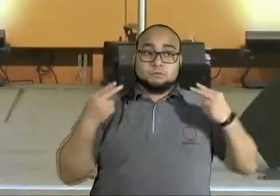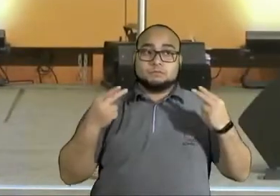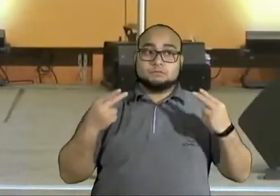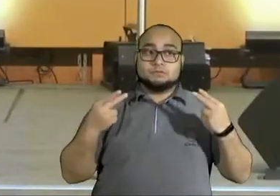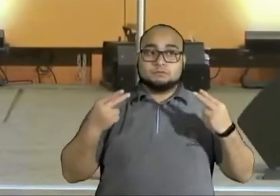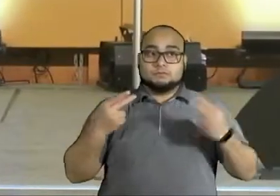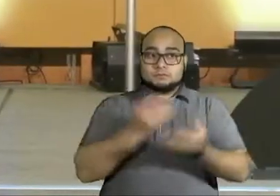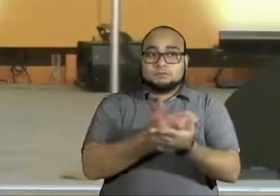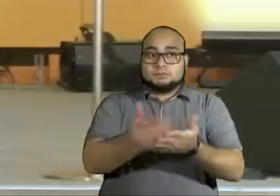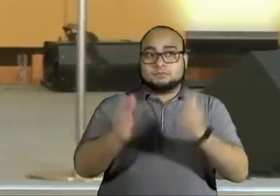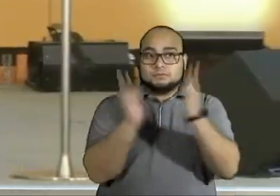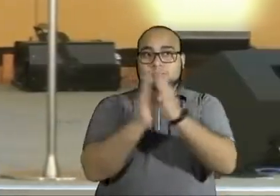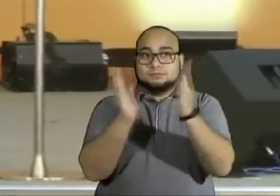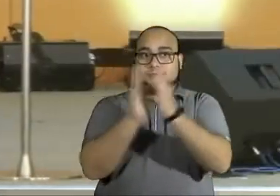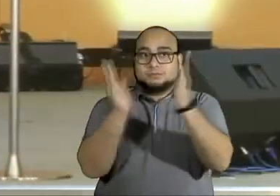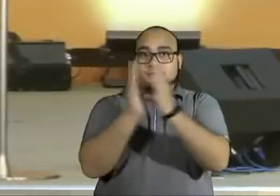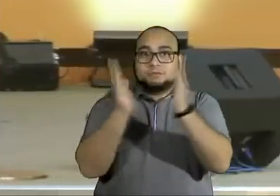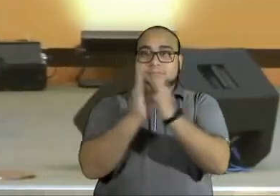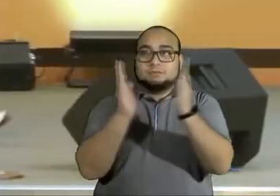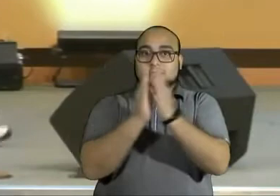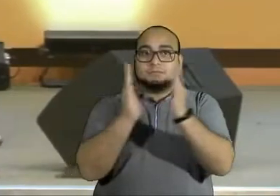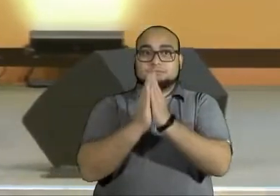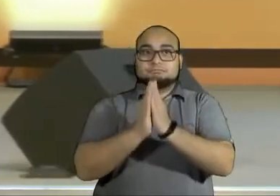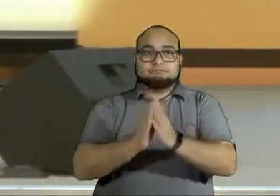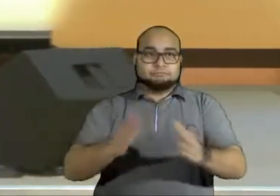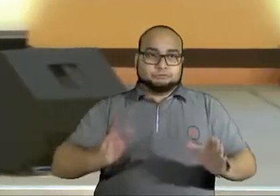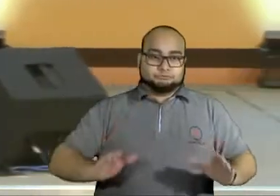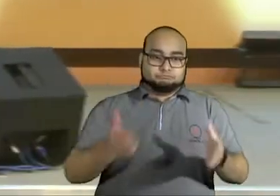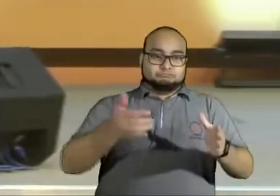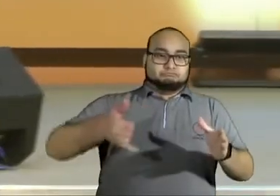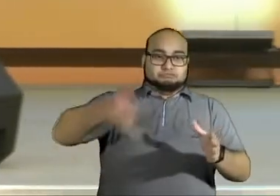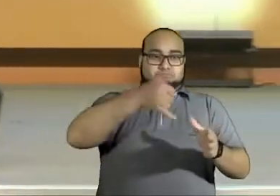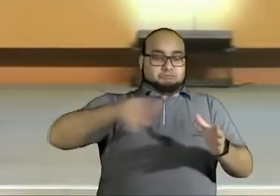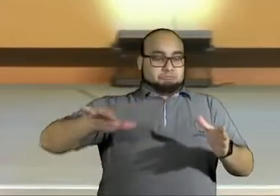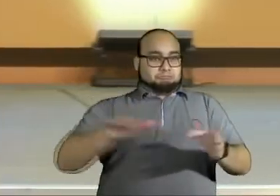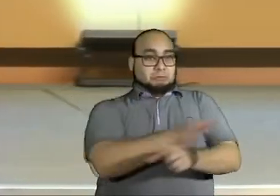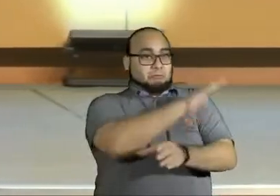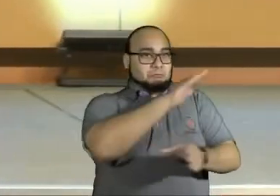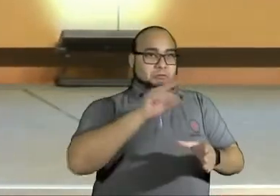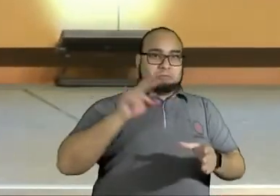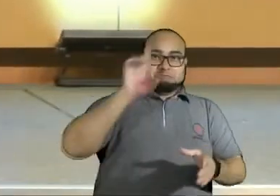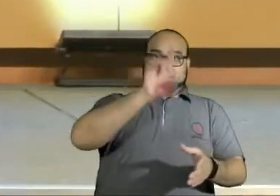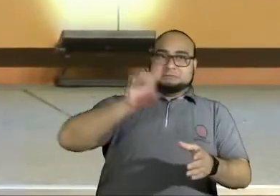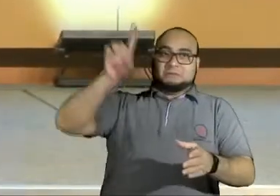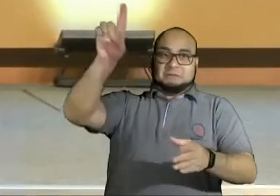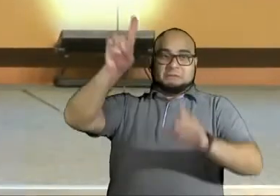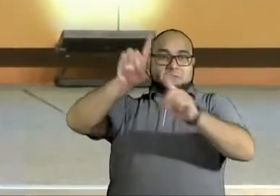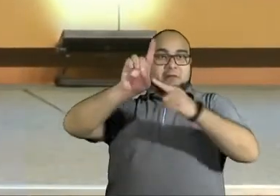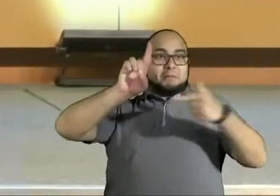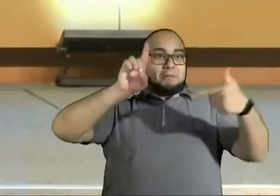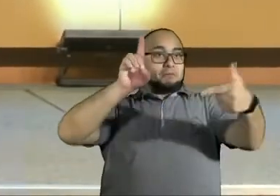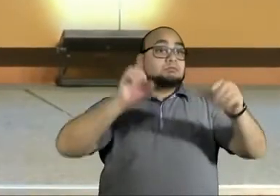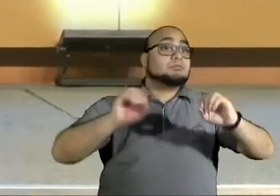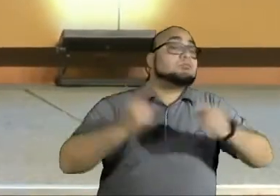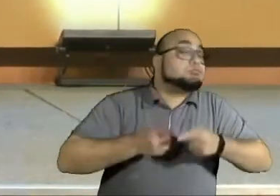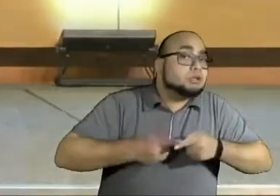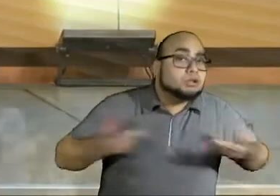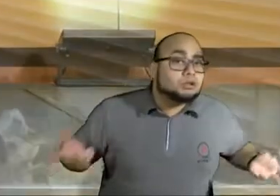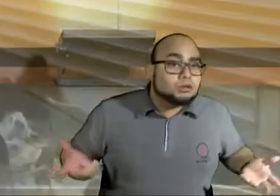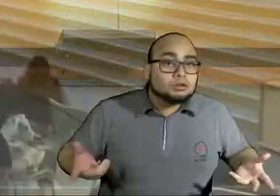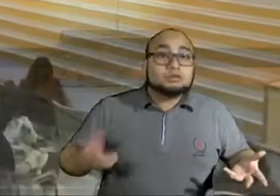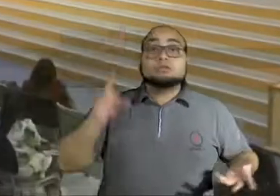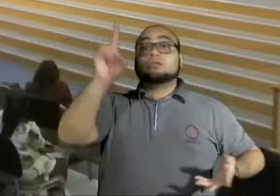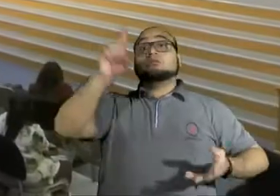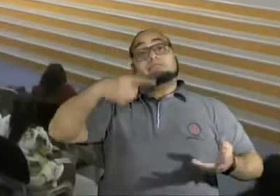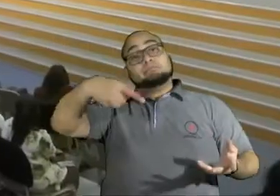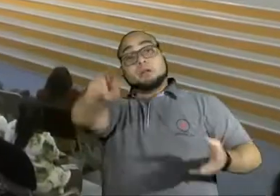orar, pastor Dilton, enche a minha botija, transborda a minha botija, Deus não ia fazer? Porque a palavra não era entra e ora, a